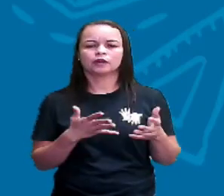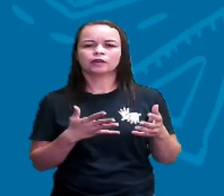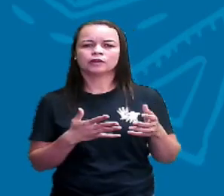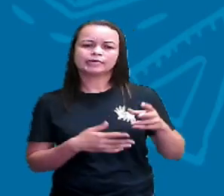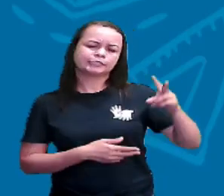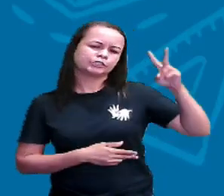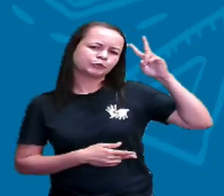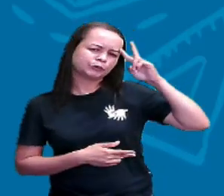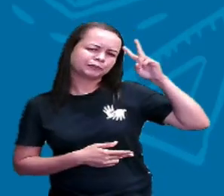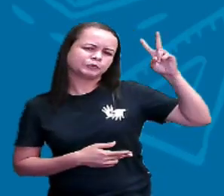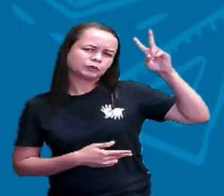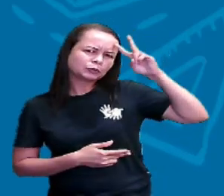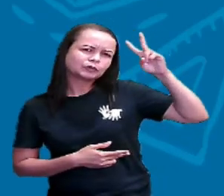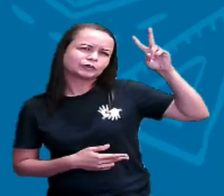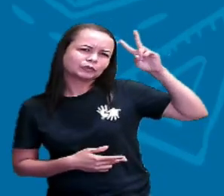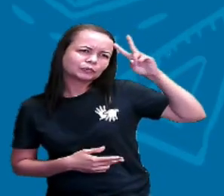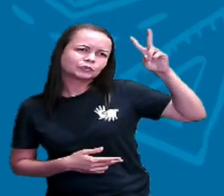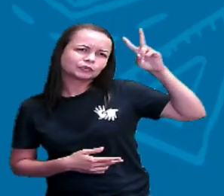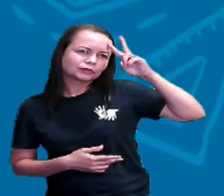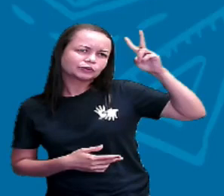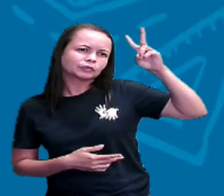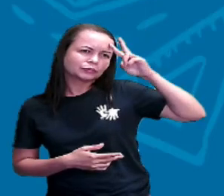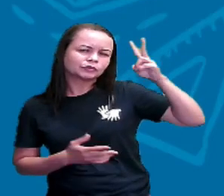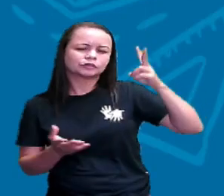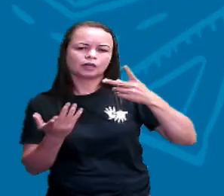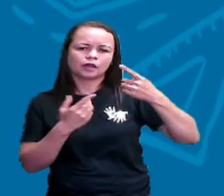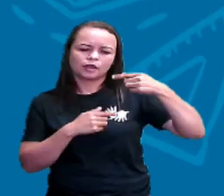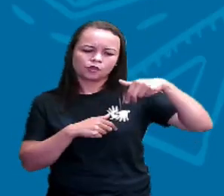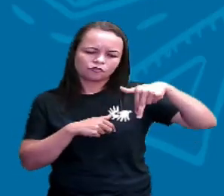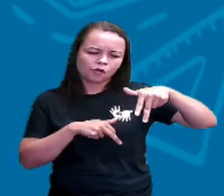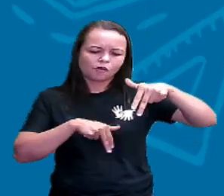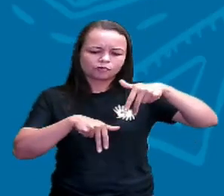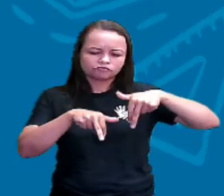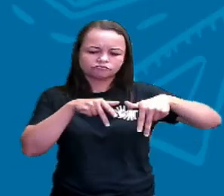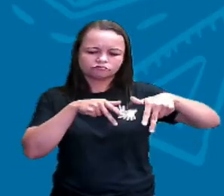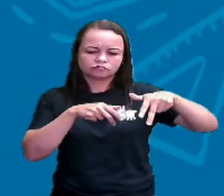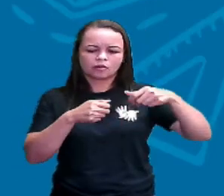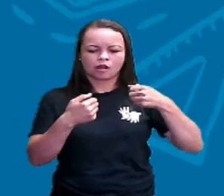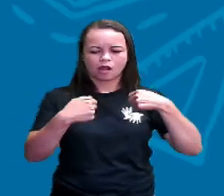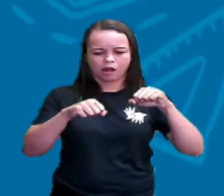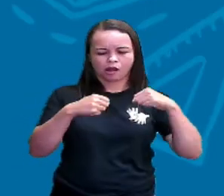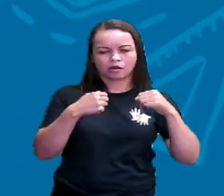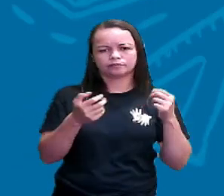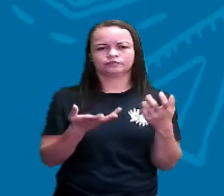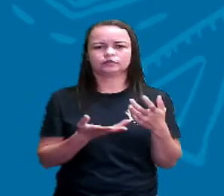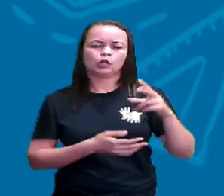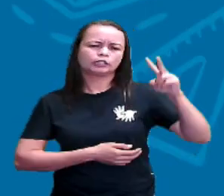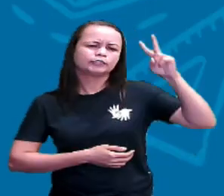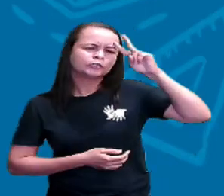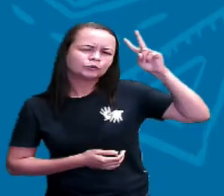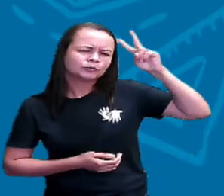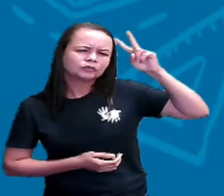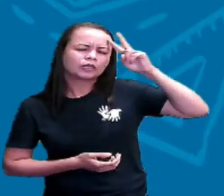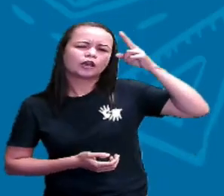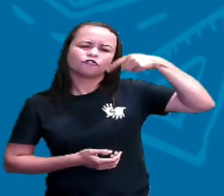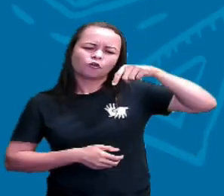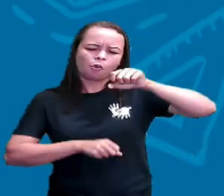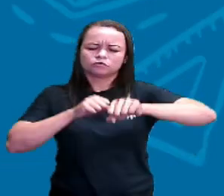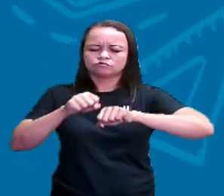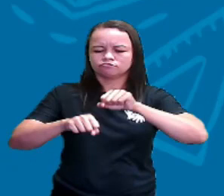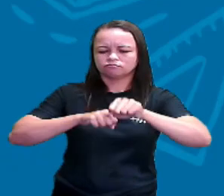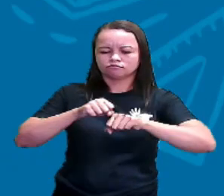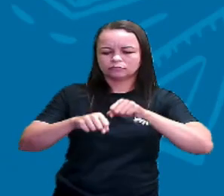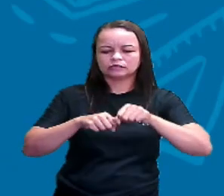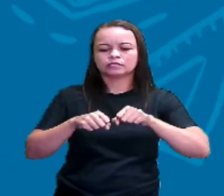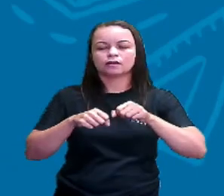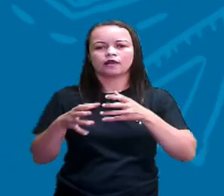toda segunda-feira eu caminho, toda segunda-feira eu ando de bicicleta. Como é que eu digo